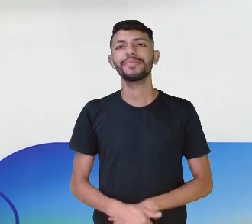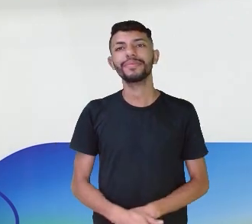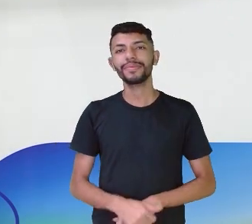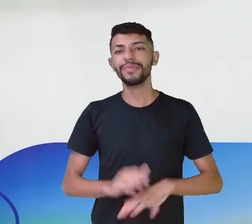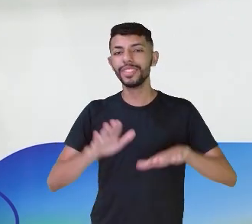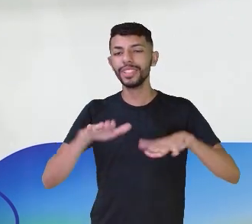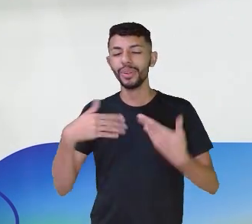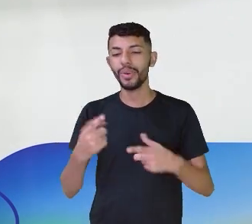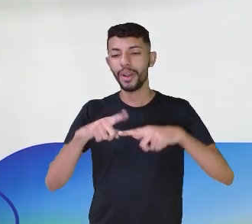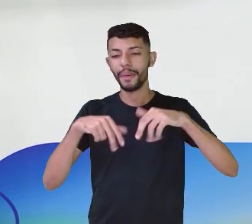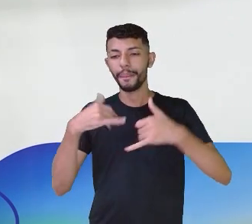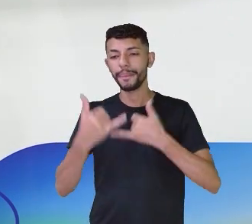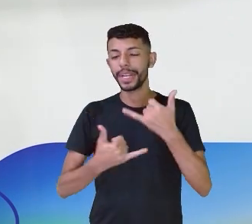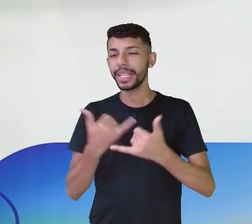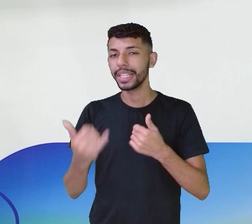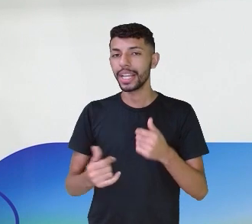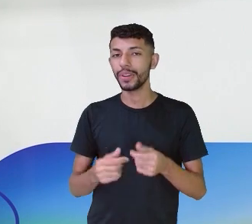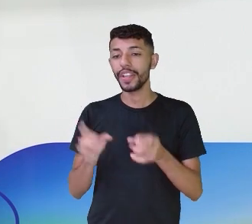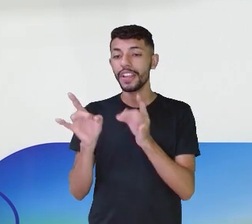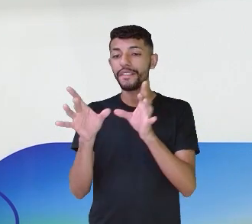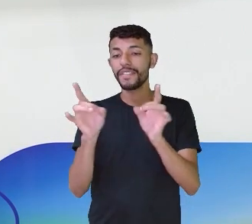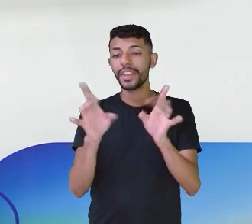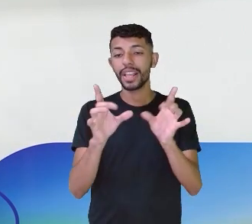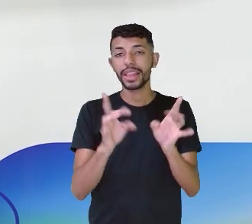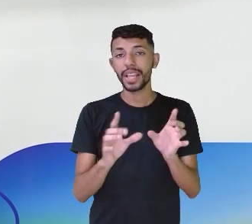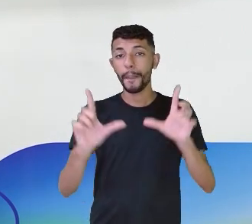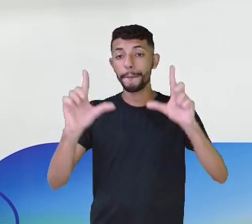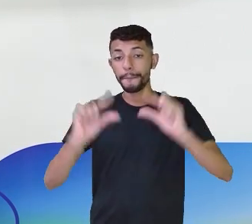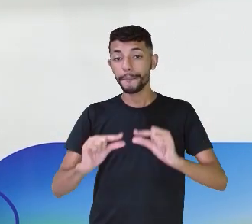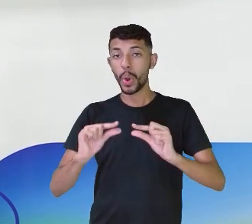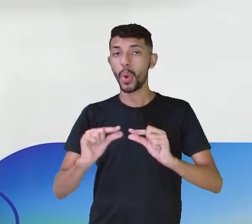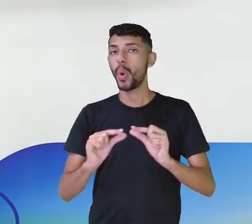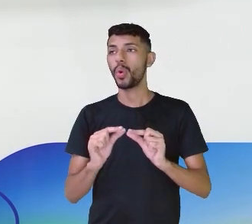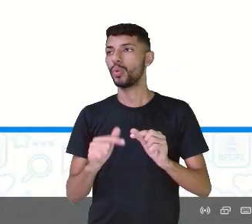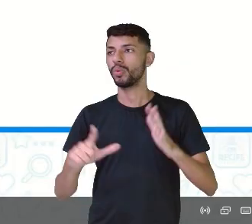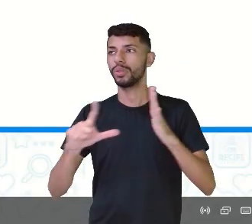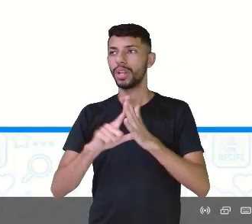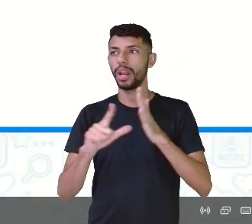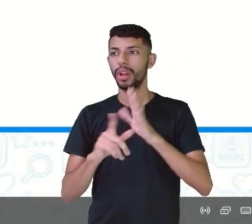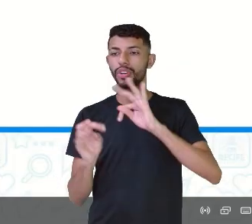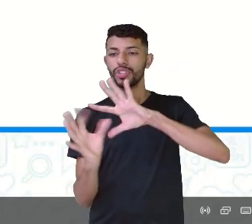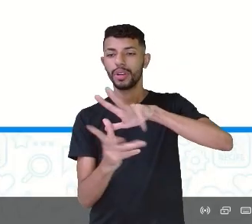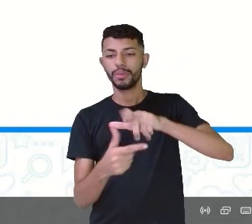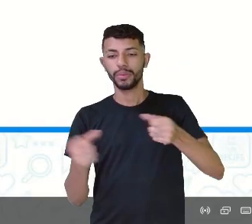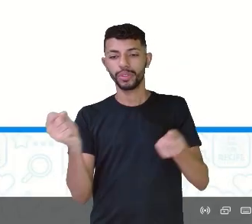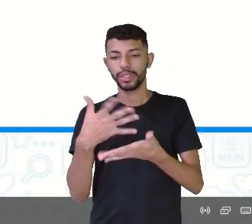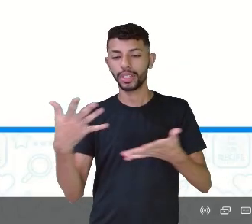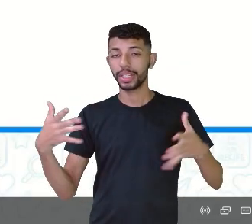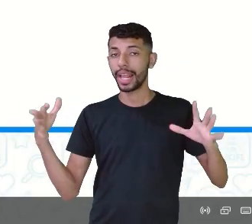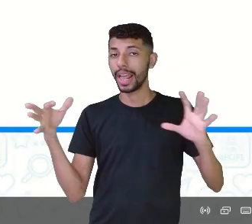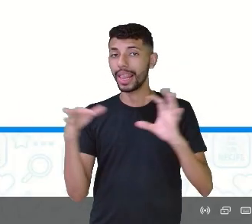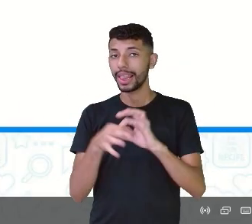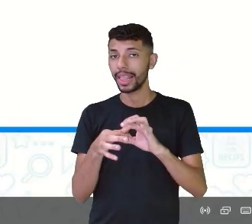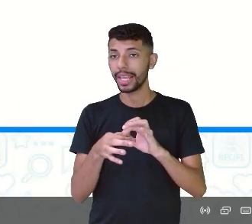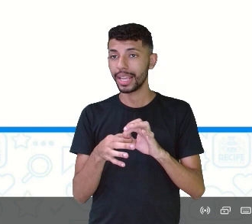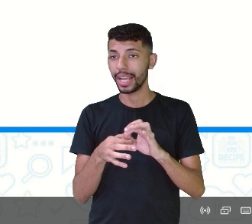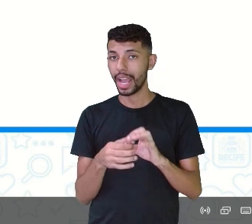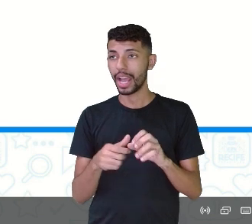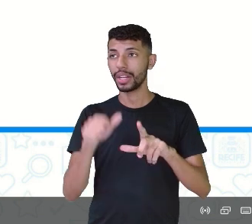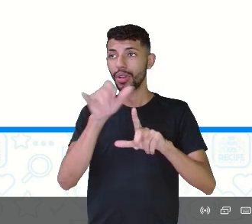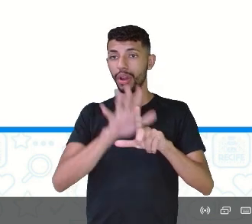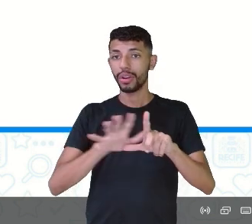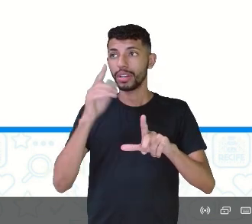brinquedo menos vendido pela loja Mundo Encantado, de acordo com o gráfico?